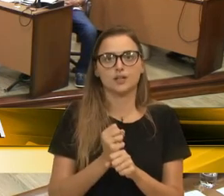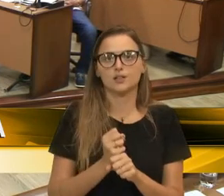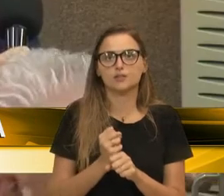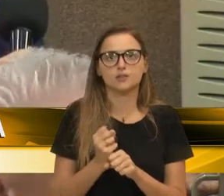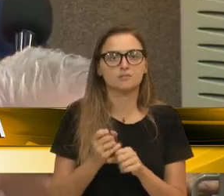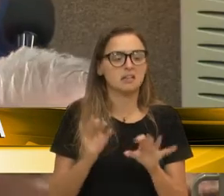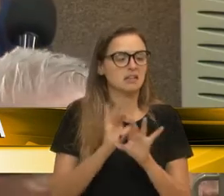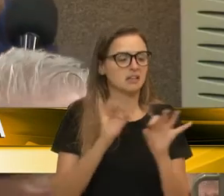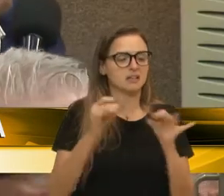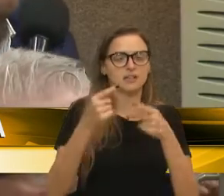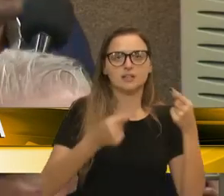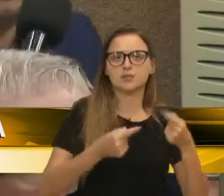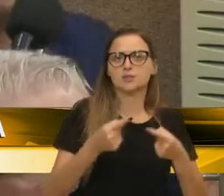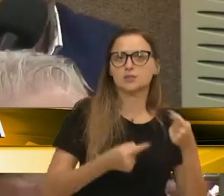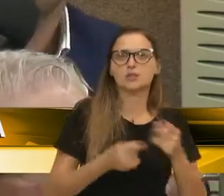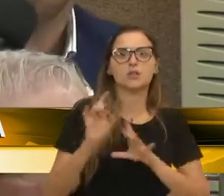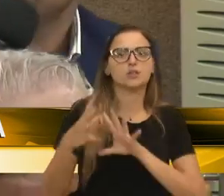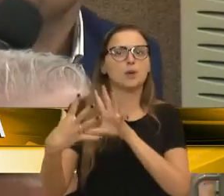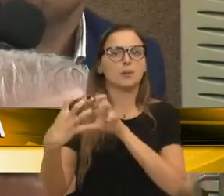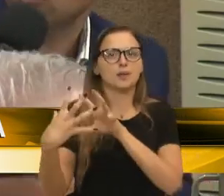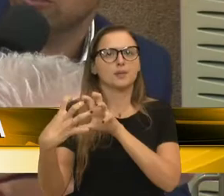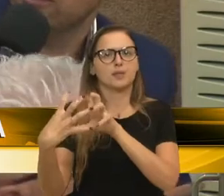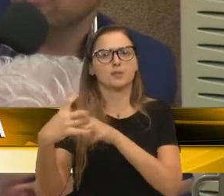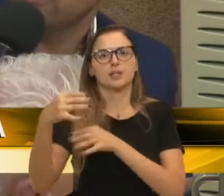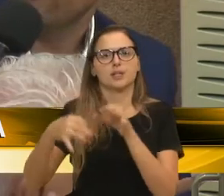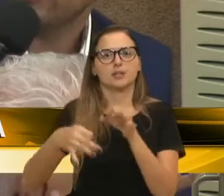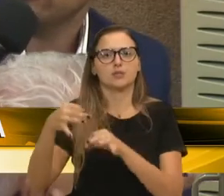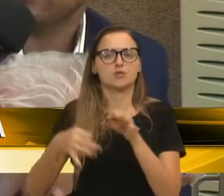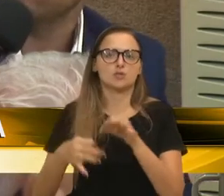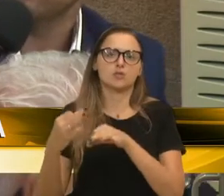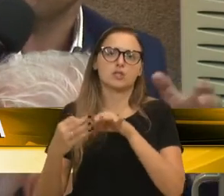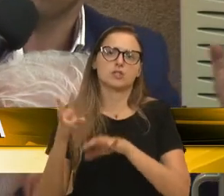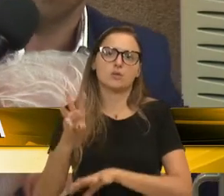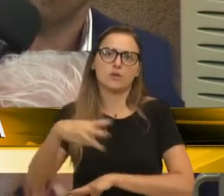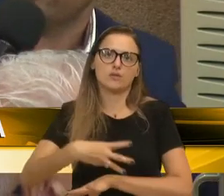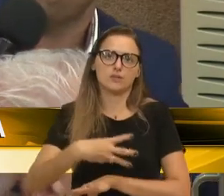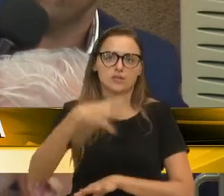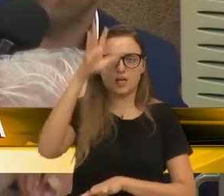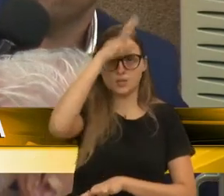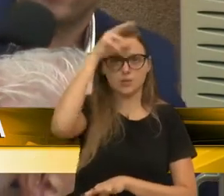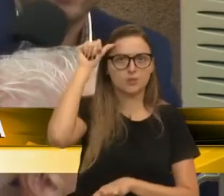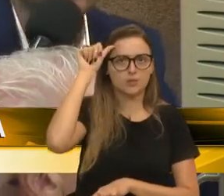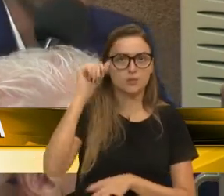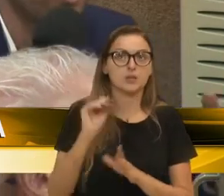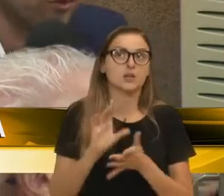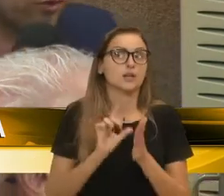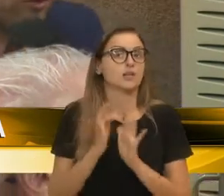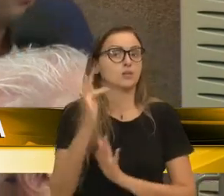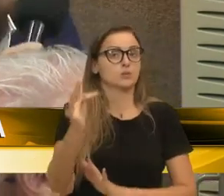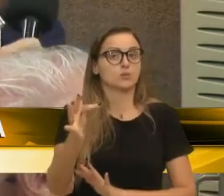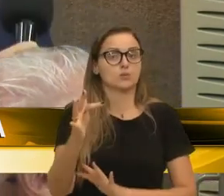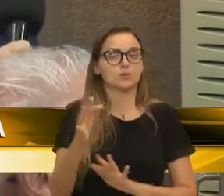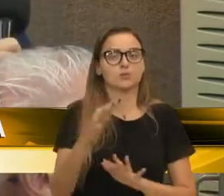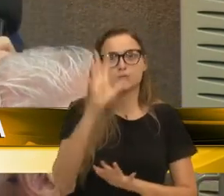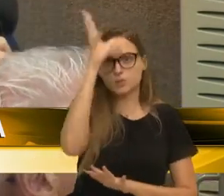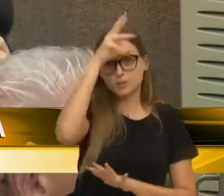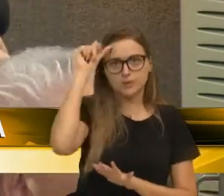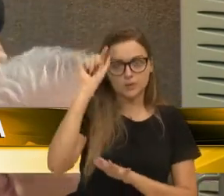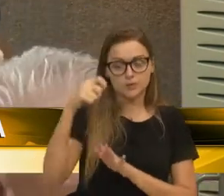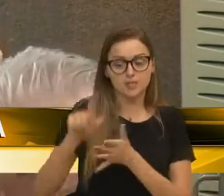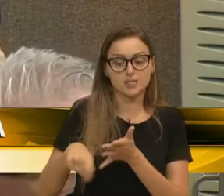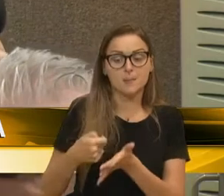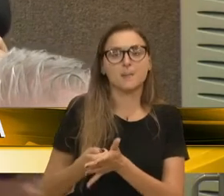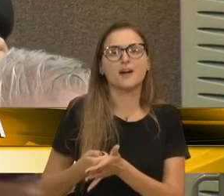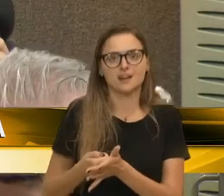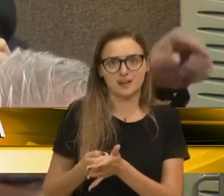debate com relação a isso, somente briga judicial, só, que vai estourar no município logo aí na frente para pagar esse preço todo. Uma das ações, vereador